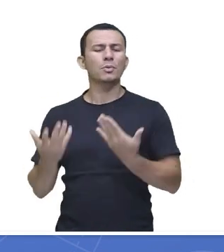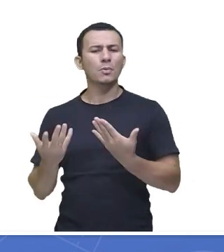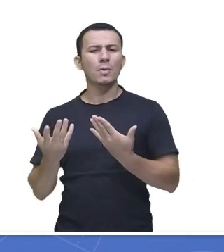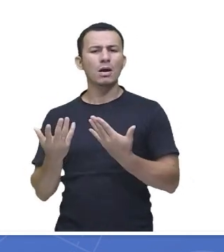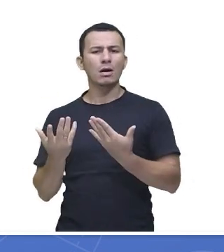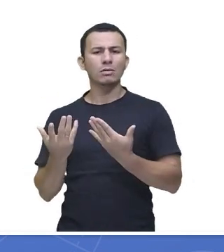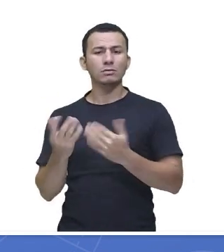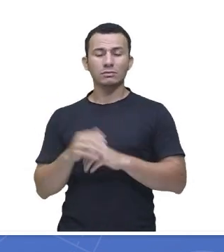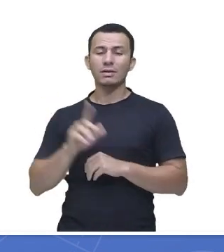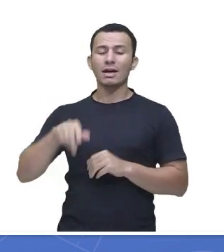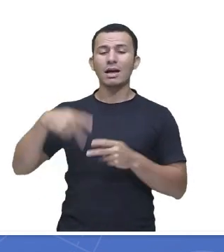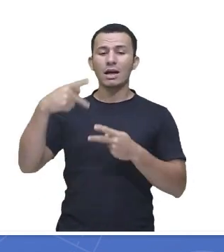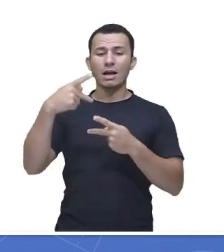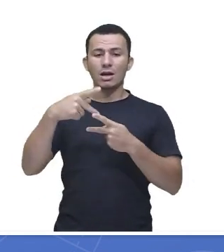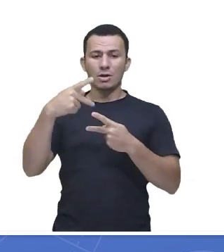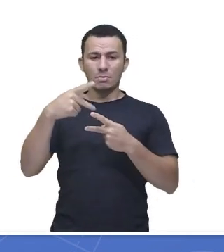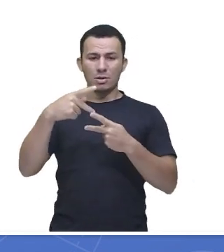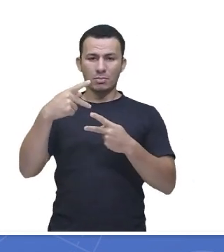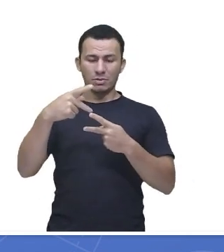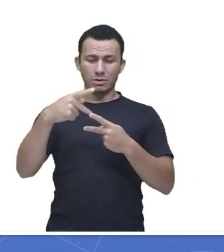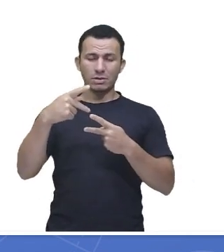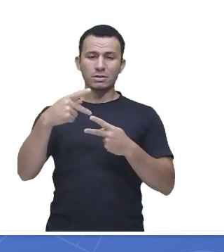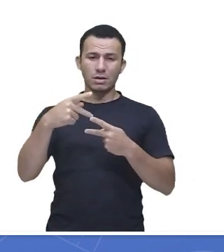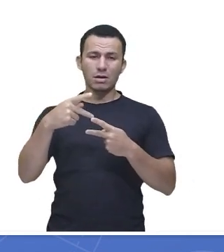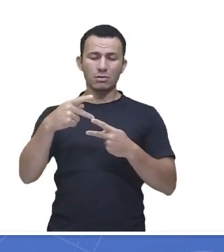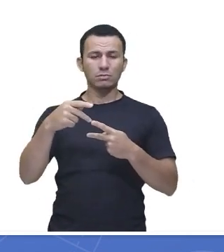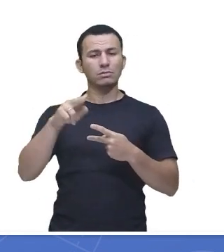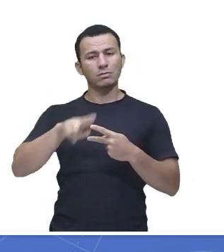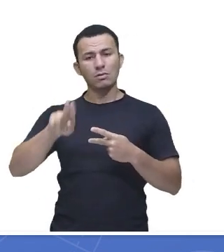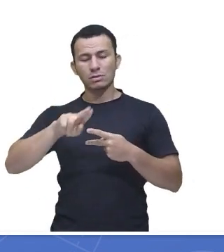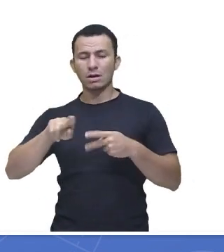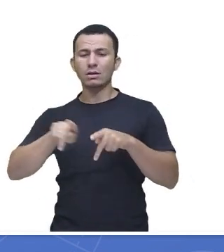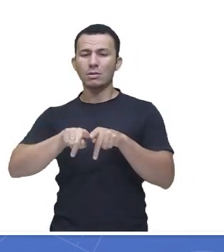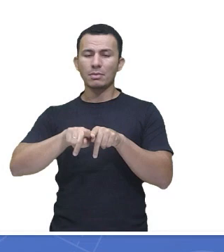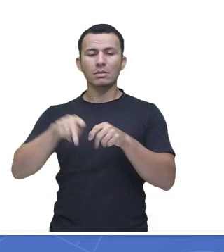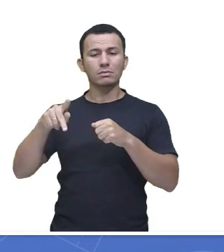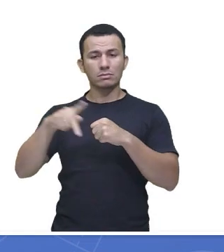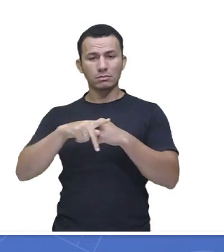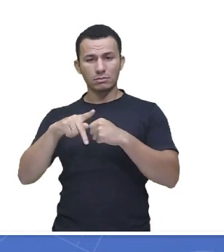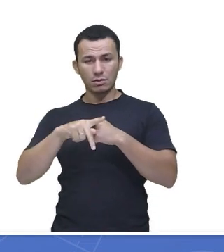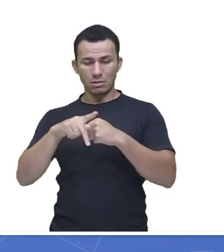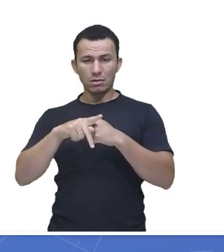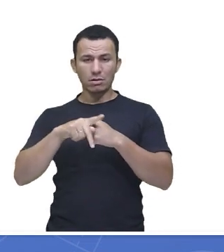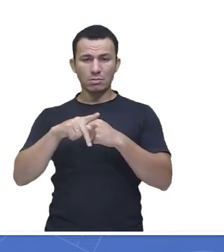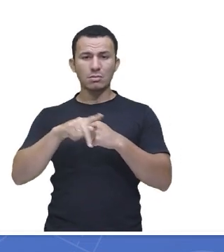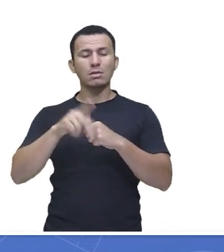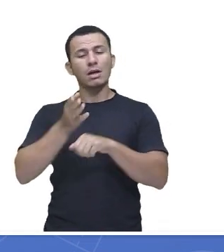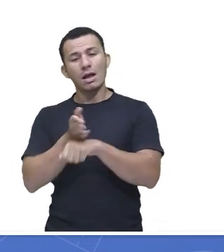da preposição aqui. Vou usar complementos com pronomes e esses pronomes estão